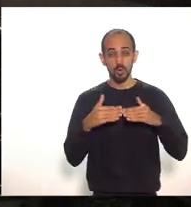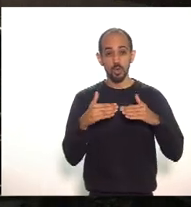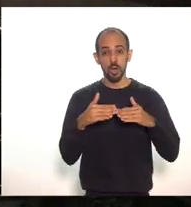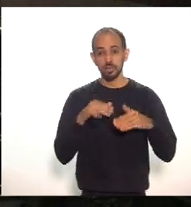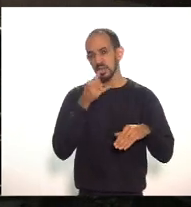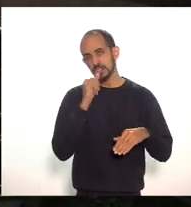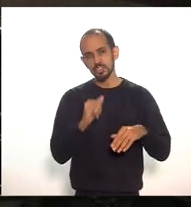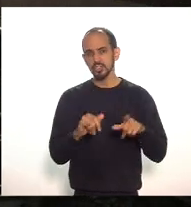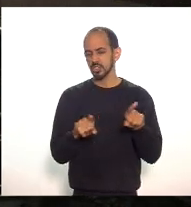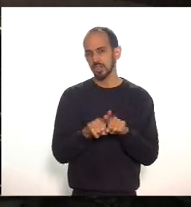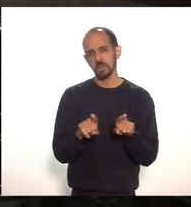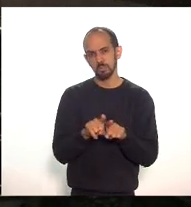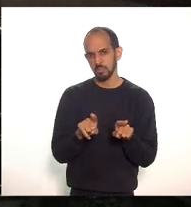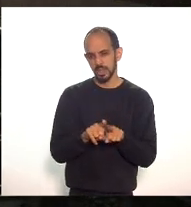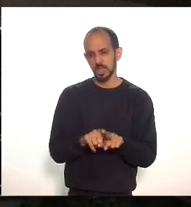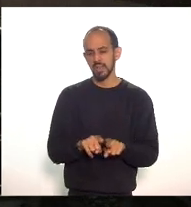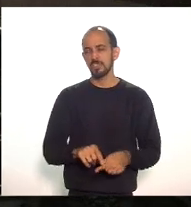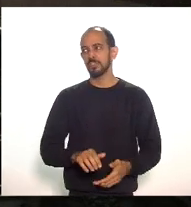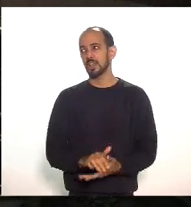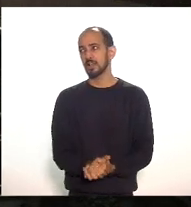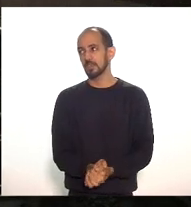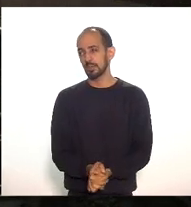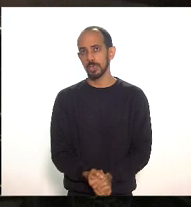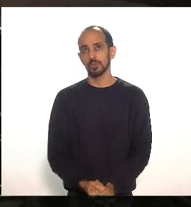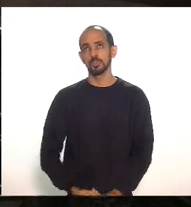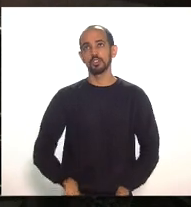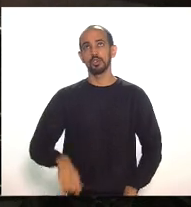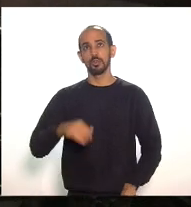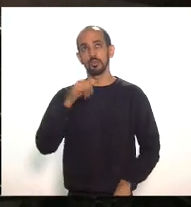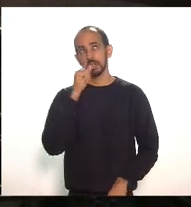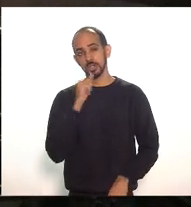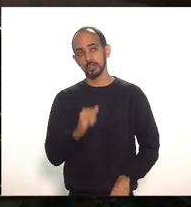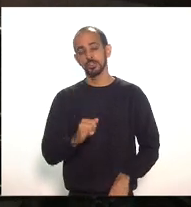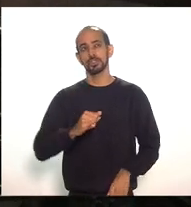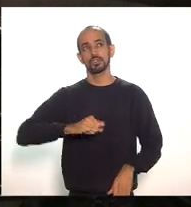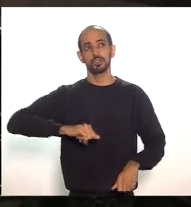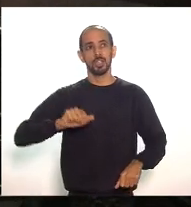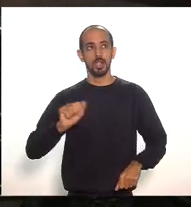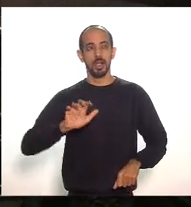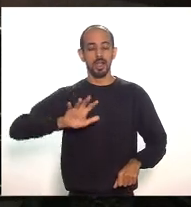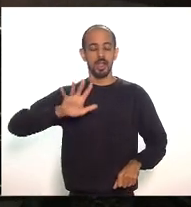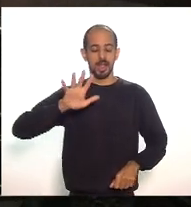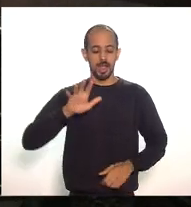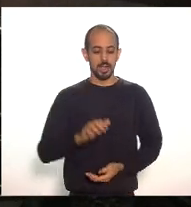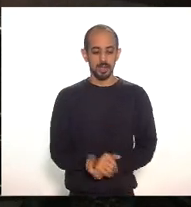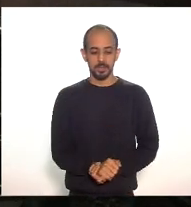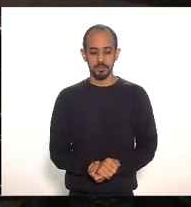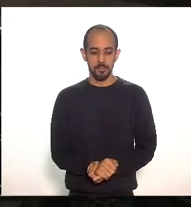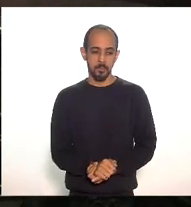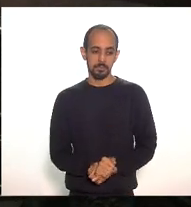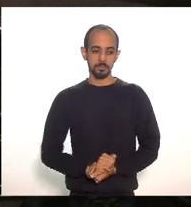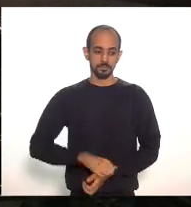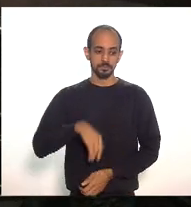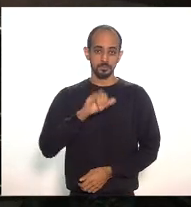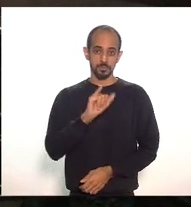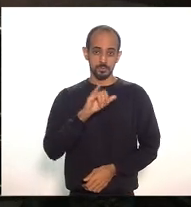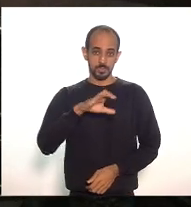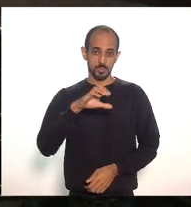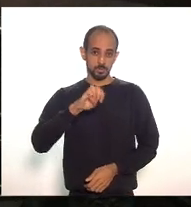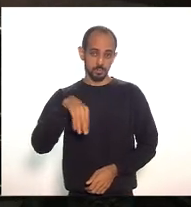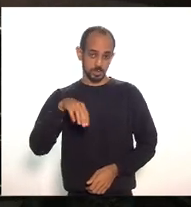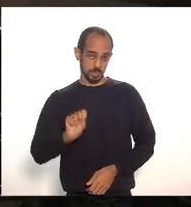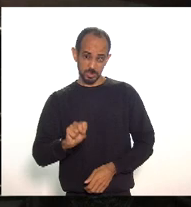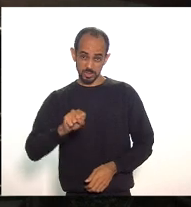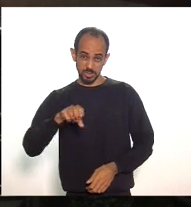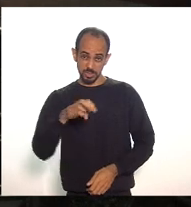elétrica aqui no estado do Rio de Janeiro é a mais cara do país com ICMS estorvo na casa dos trinta e dois por